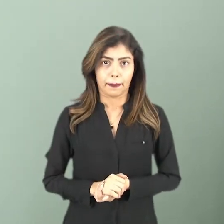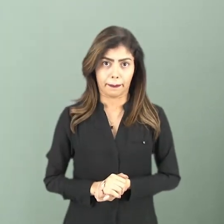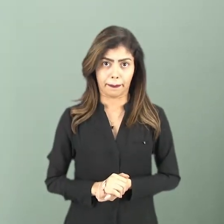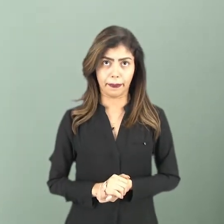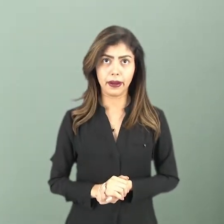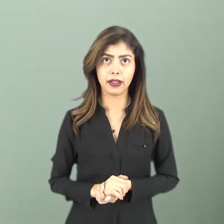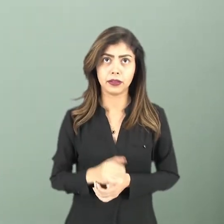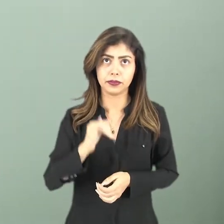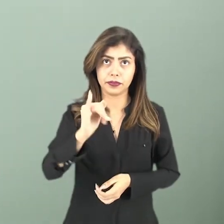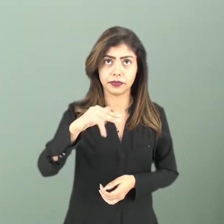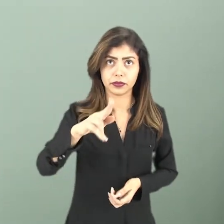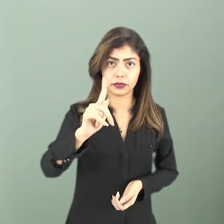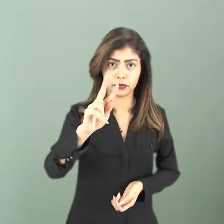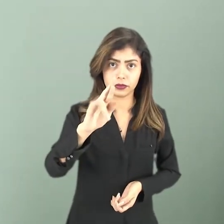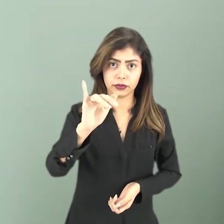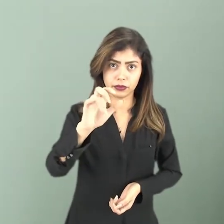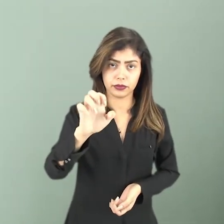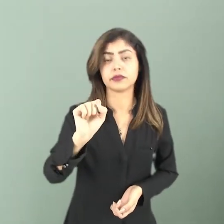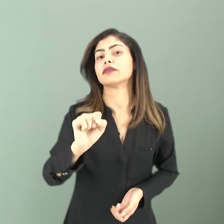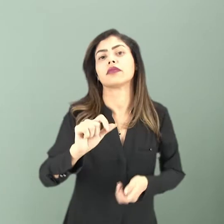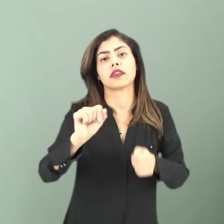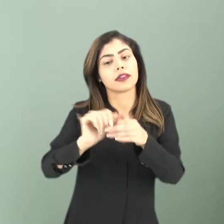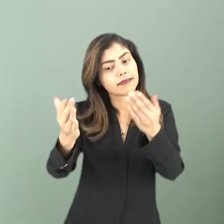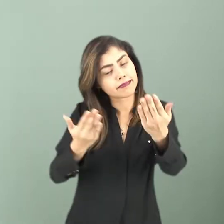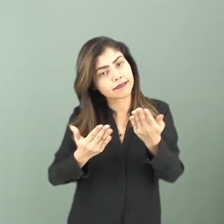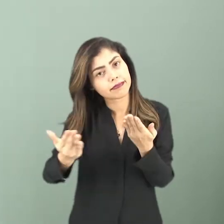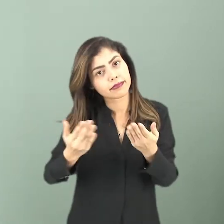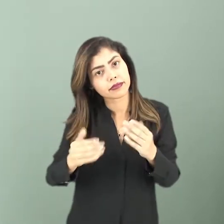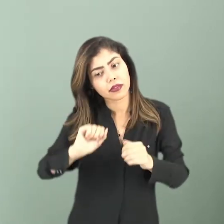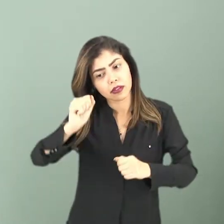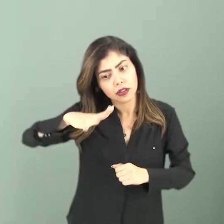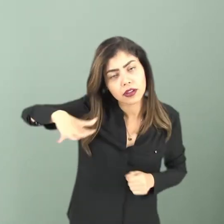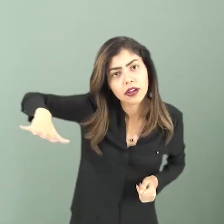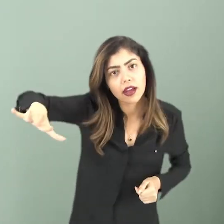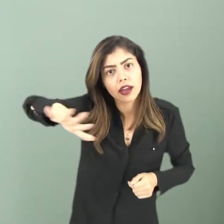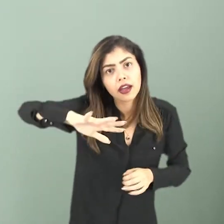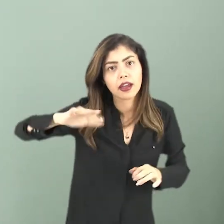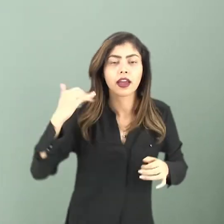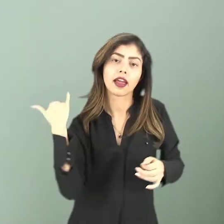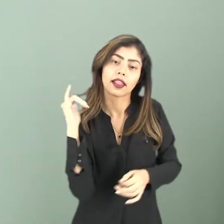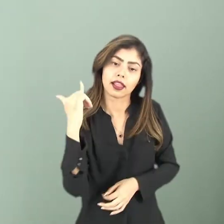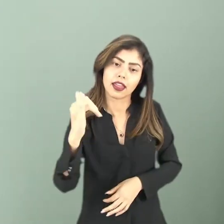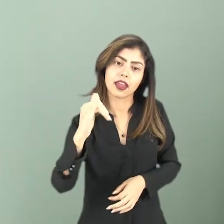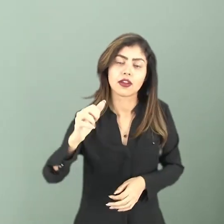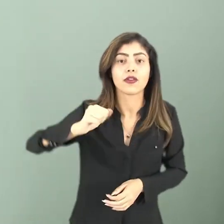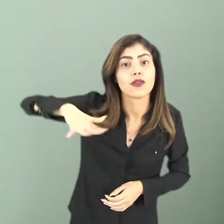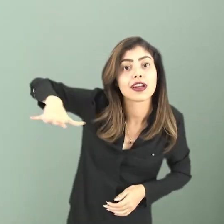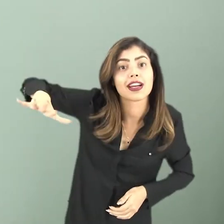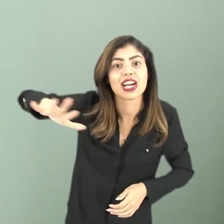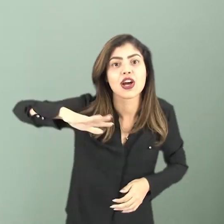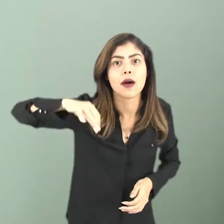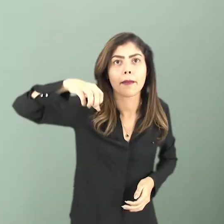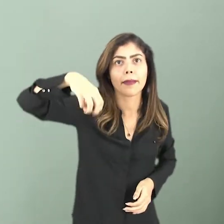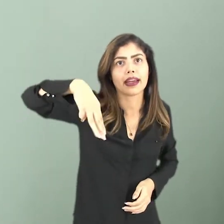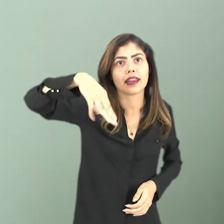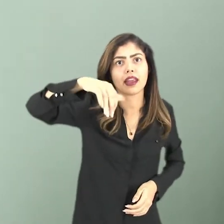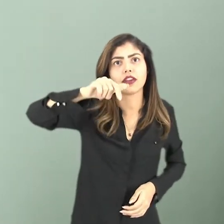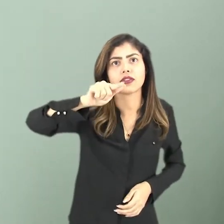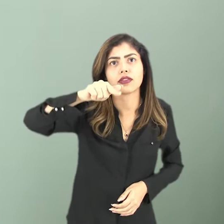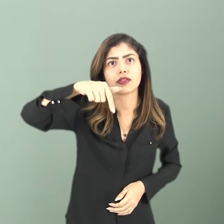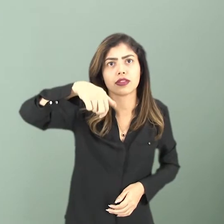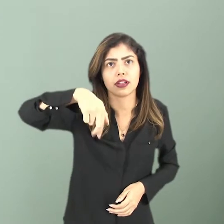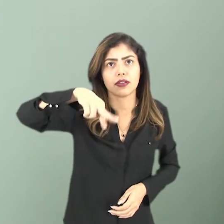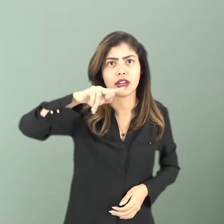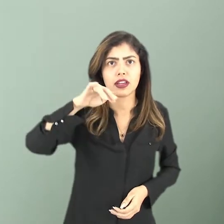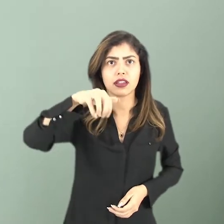os indutores, eles vão relacionar aí um campo elétrico com um campo magnético. Se você tem corrente passando, você